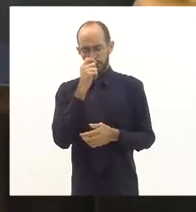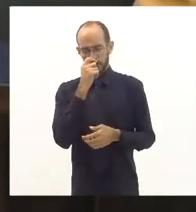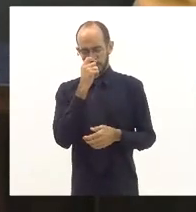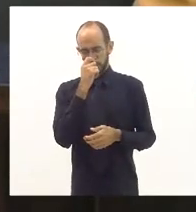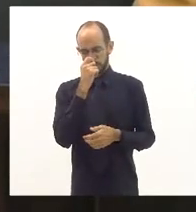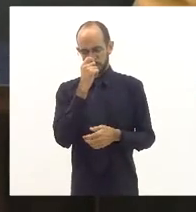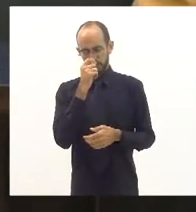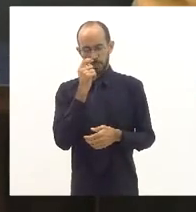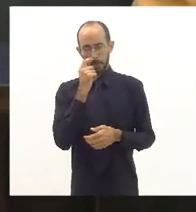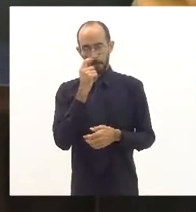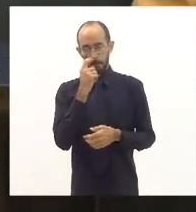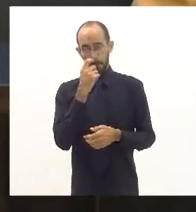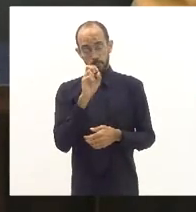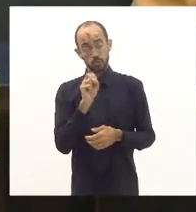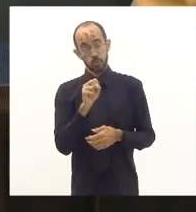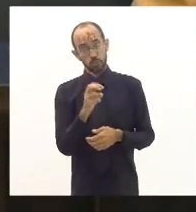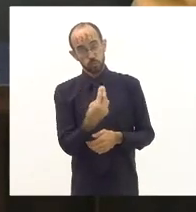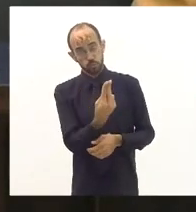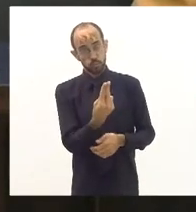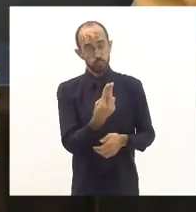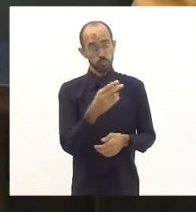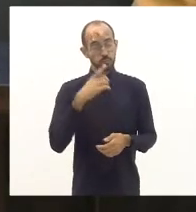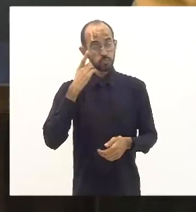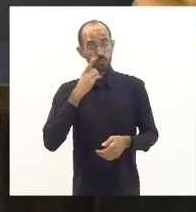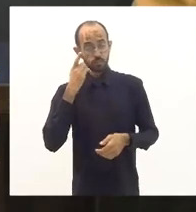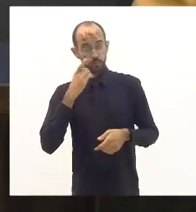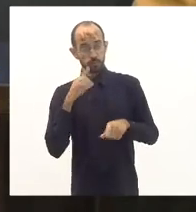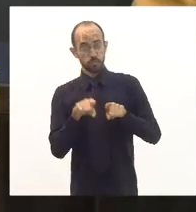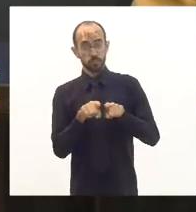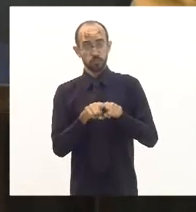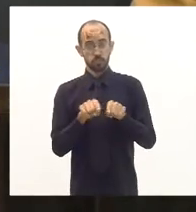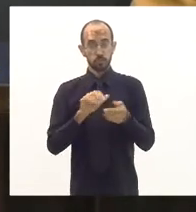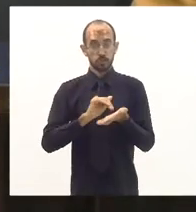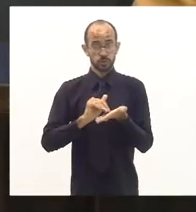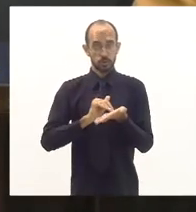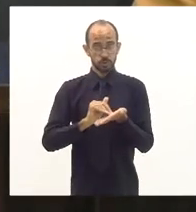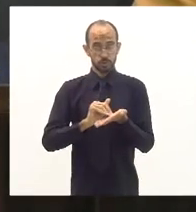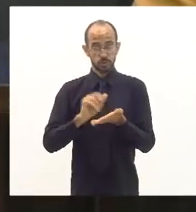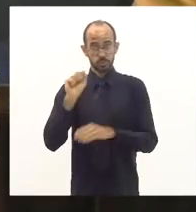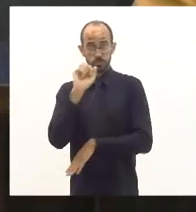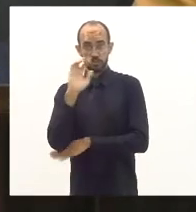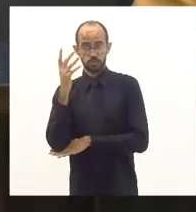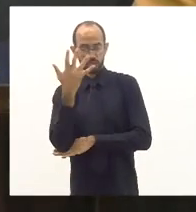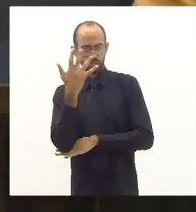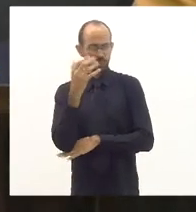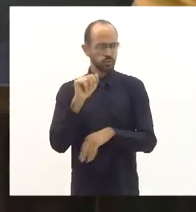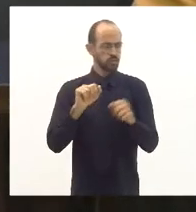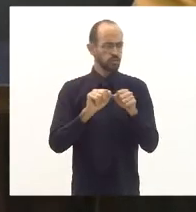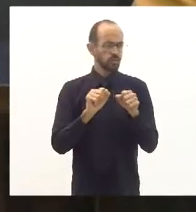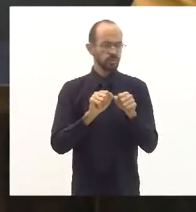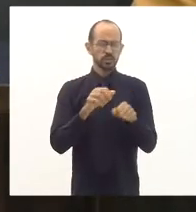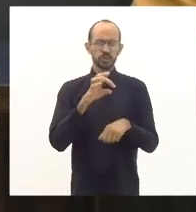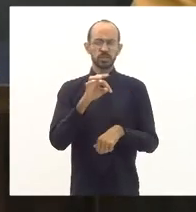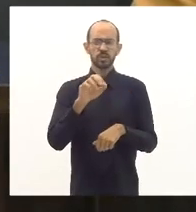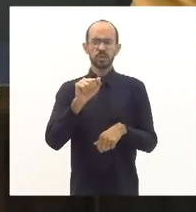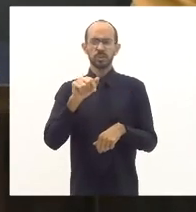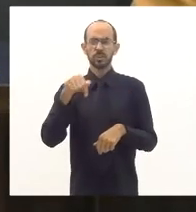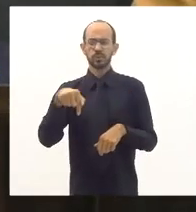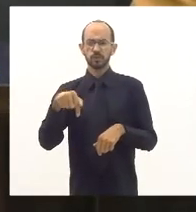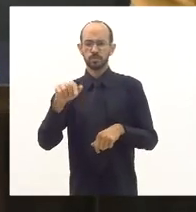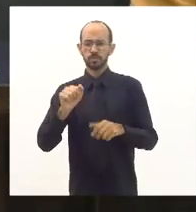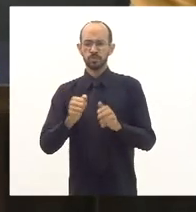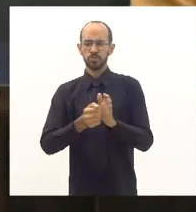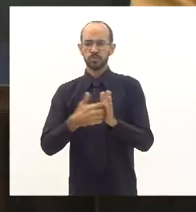Como deputado, também como secretário do Ambiente, nós fizemos muitos TACs bem-sucedidos, com grandes